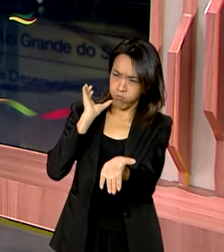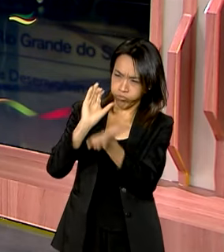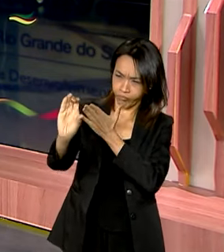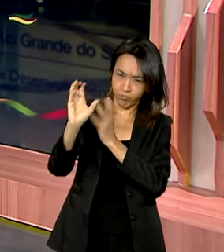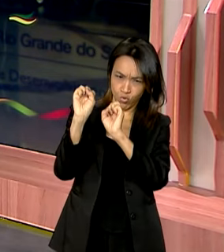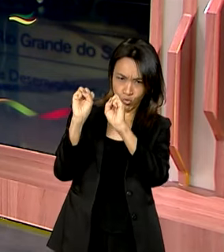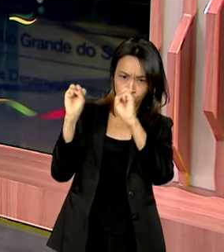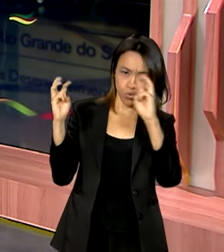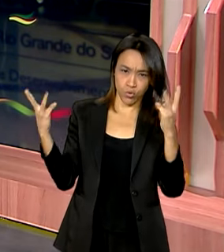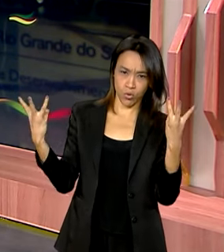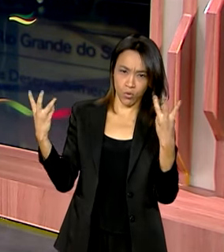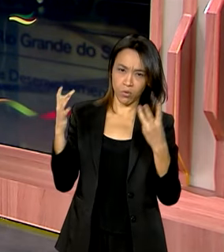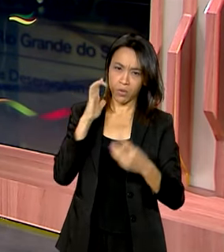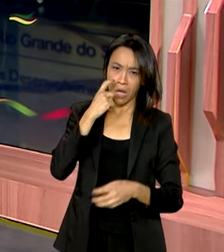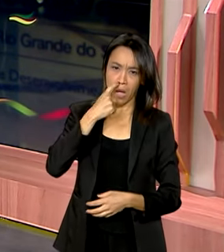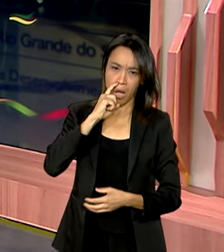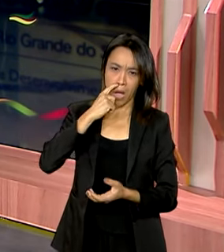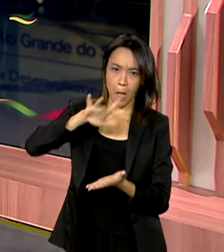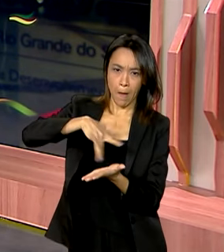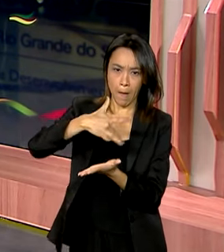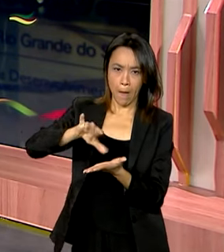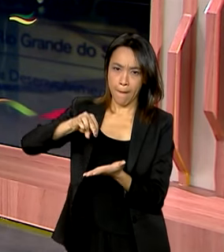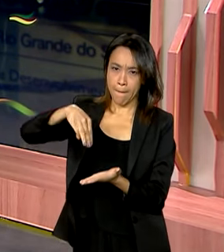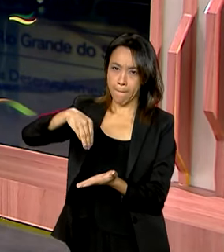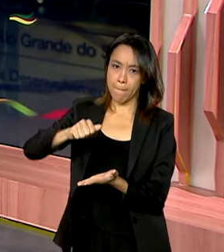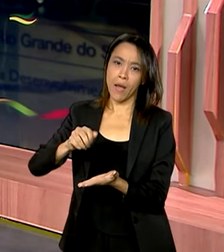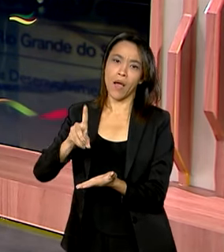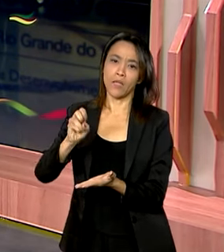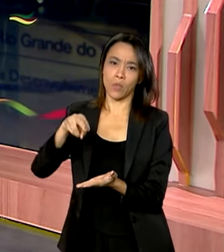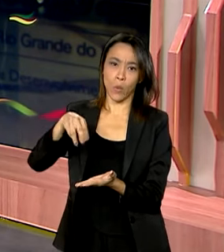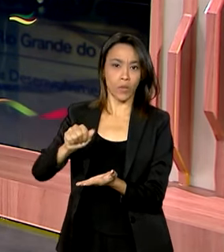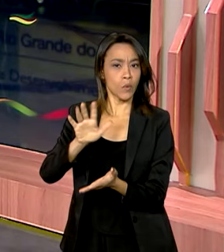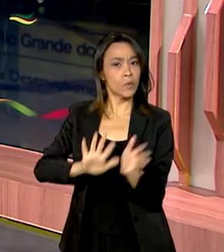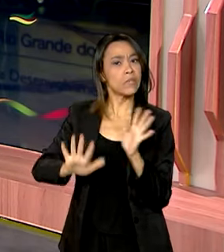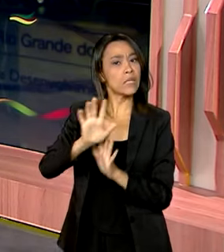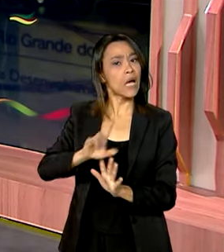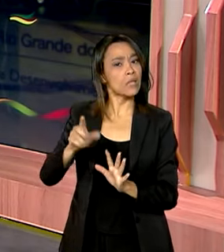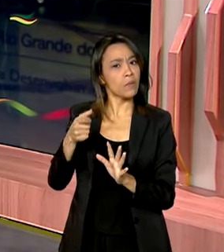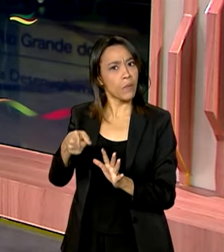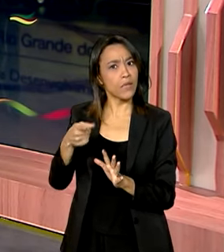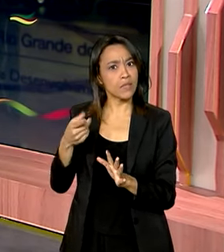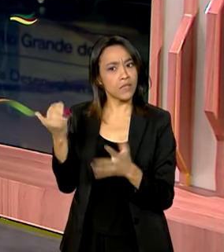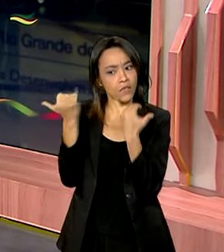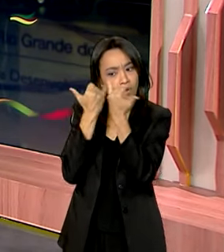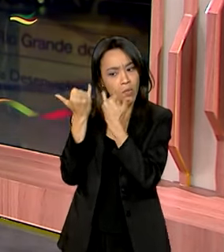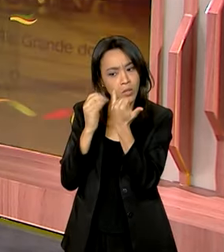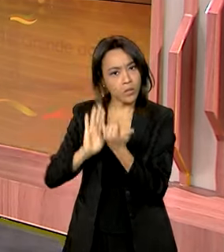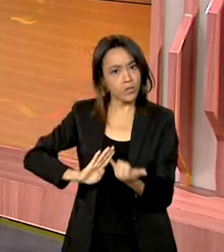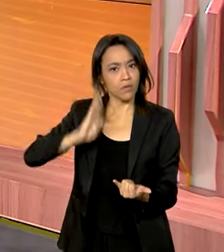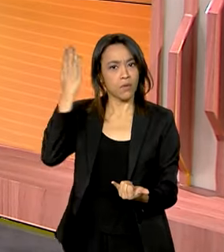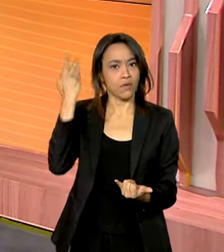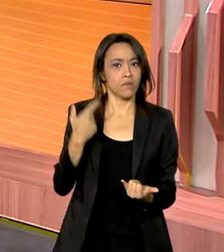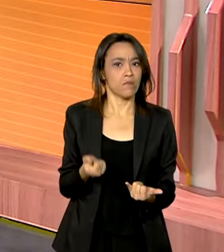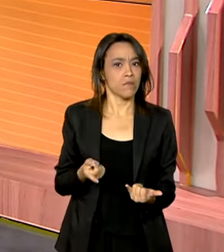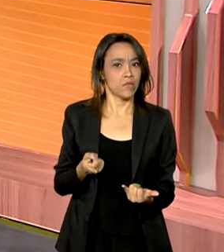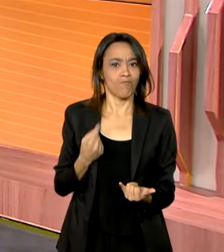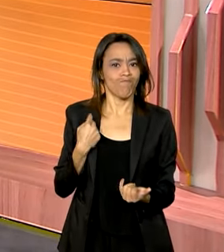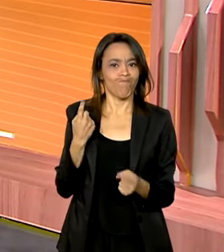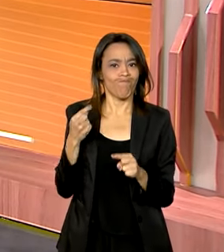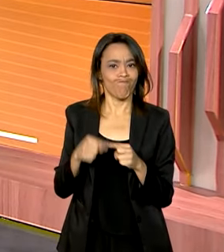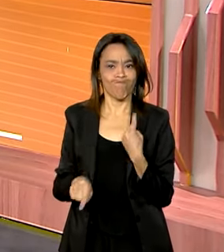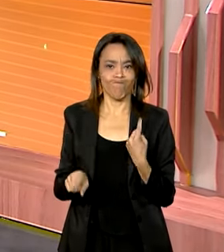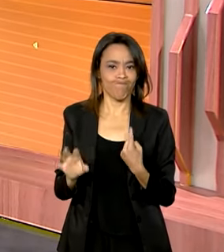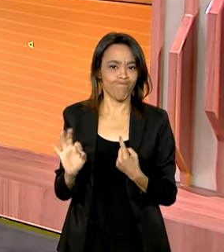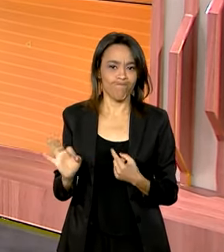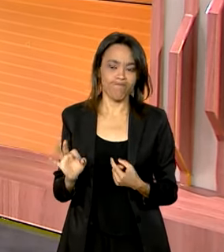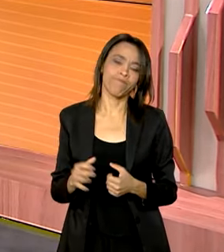realmente a gente precisa ficar ligado nesse tipo de informação falsa e não propagar esse tipo de